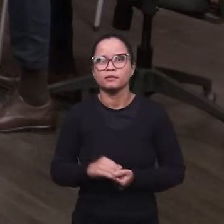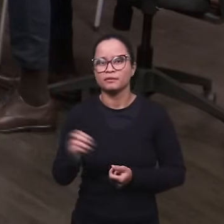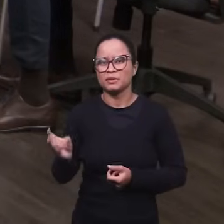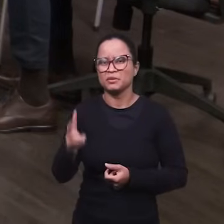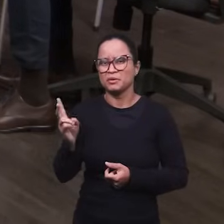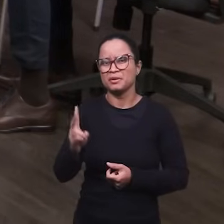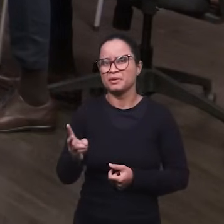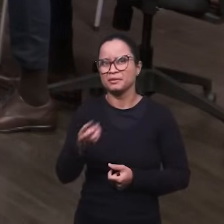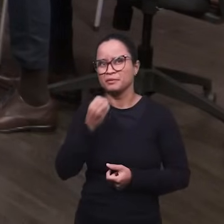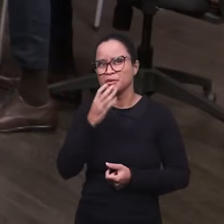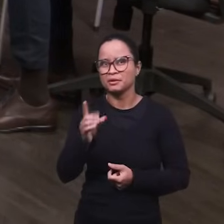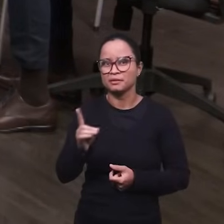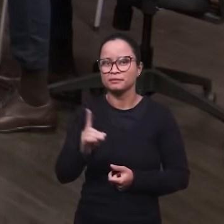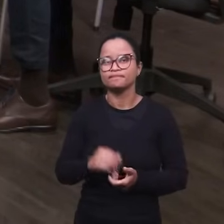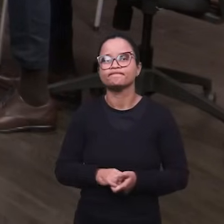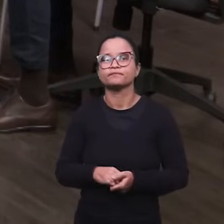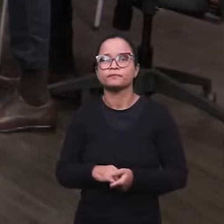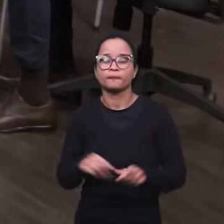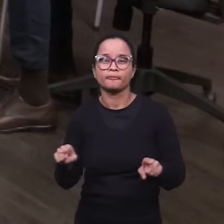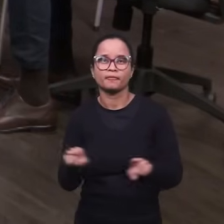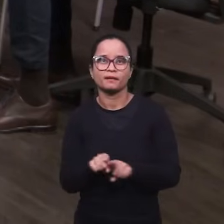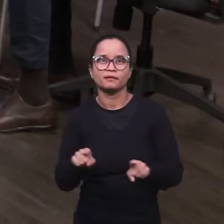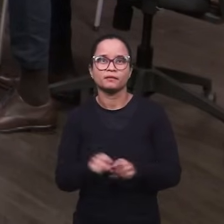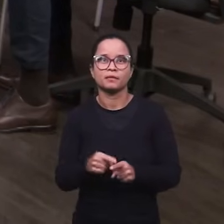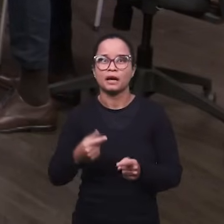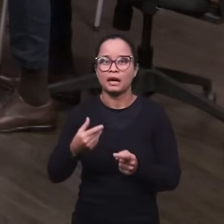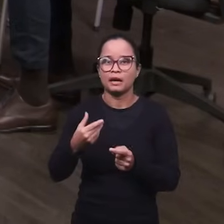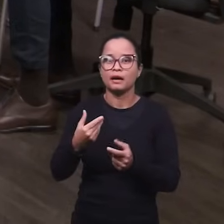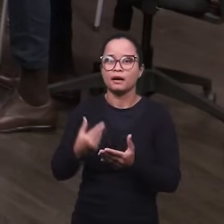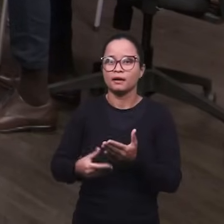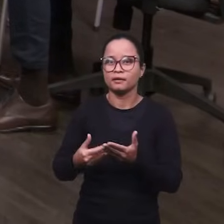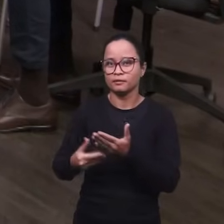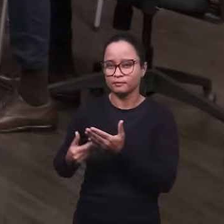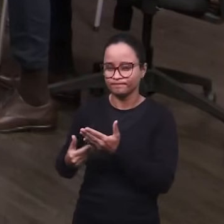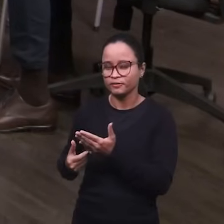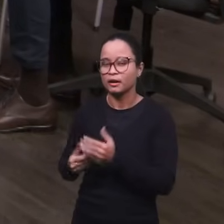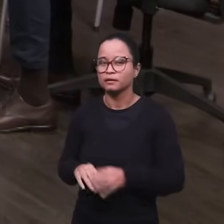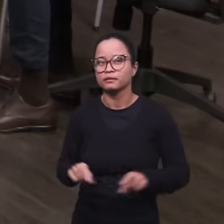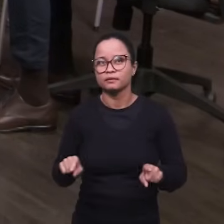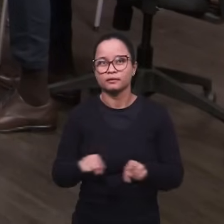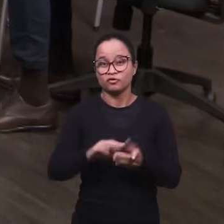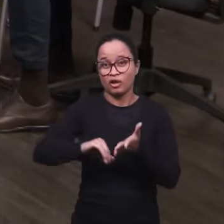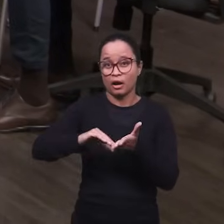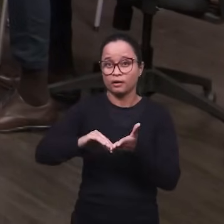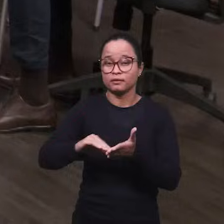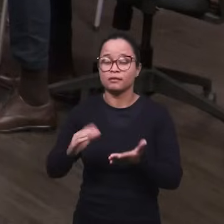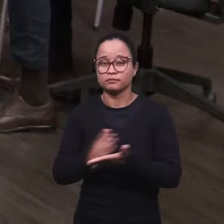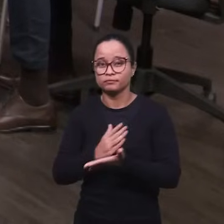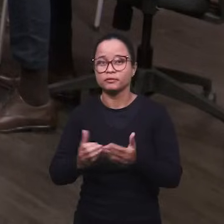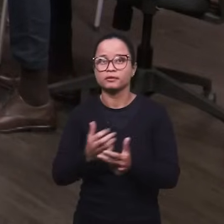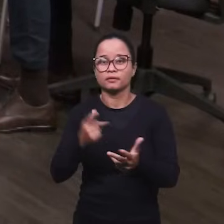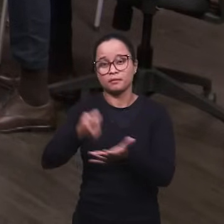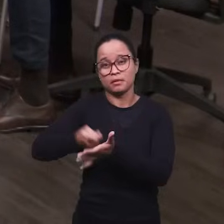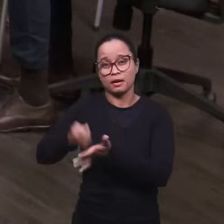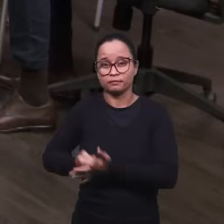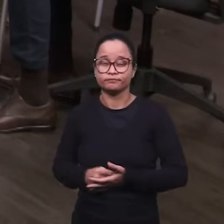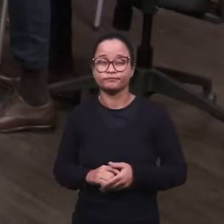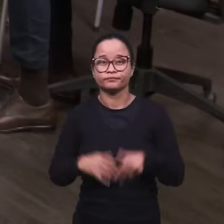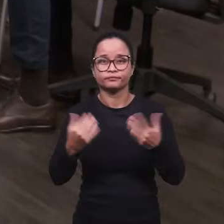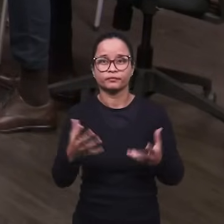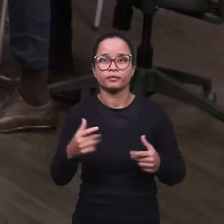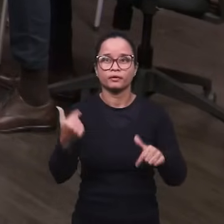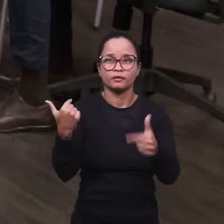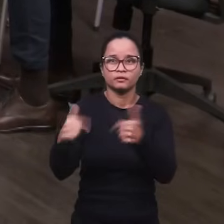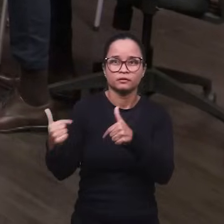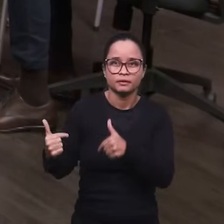mas passava muito pouco. Sim, e tal, e não valia a pena. E também era descontado, né? O empregador também pagava. E assim, um ponto importante, já que o senhor falou aí